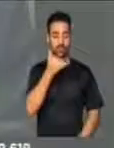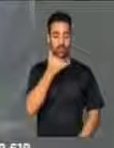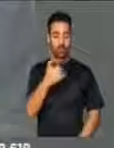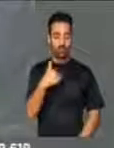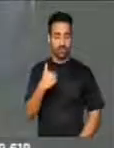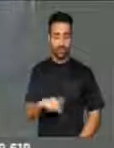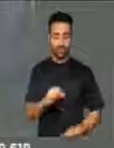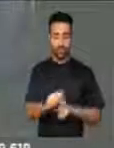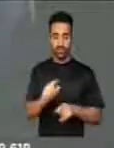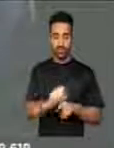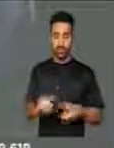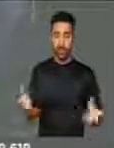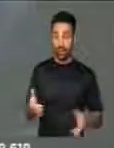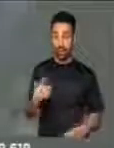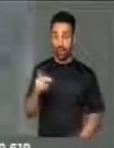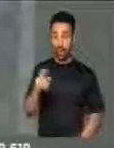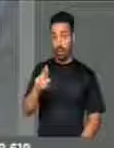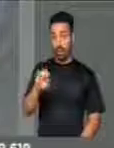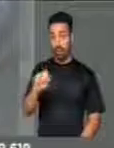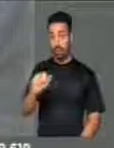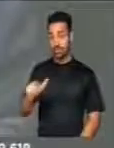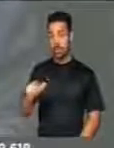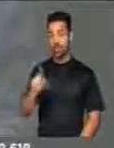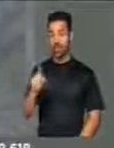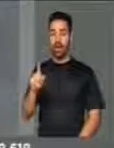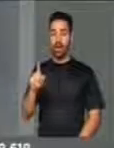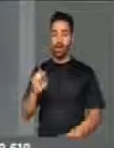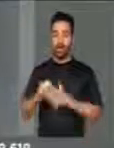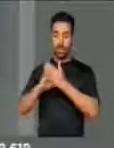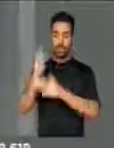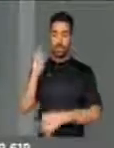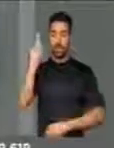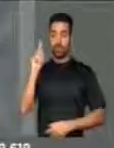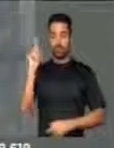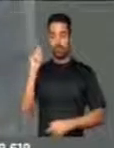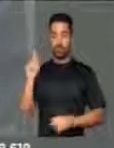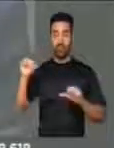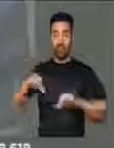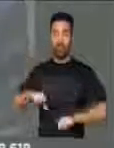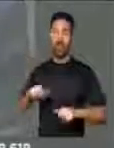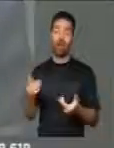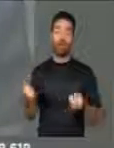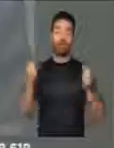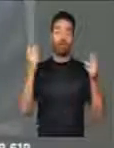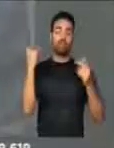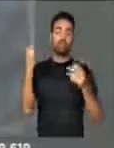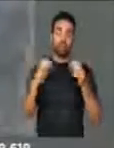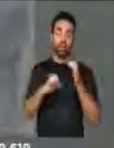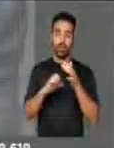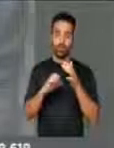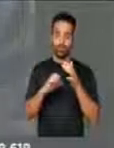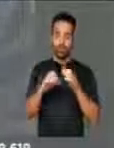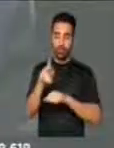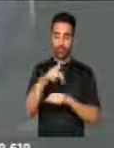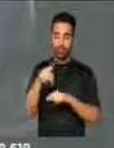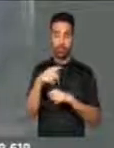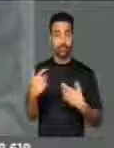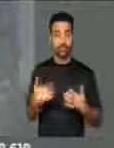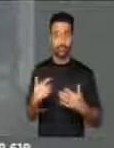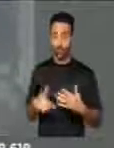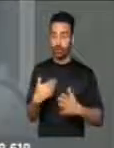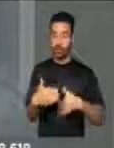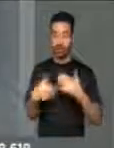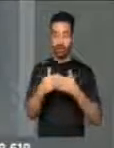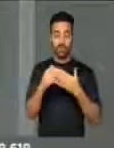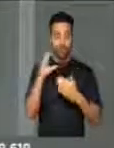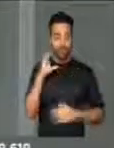investimento. Agora vem o pré-sal. Ah, Petrobras está falida, então vamos entregar para os estrangeiros. Então não há desenvolvimento